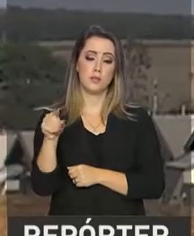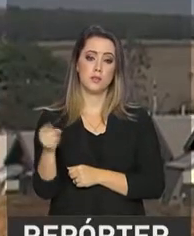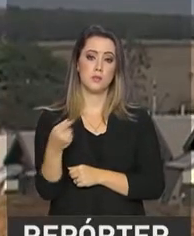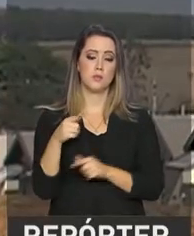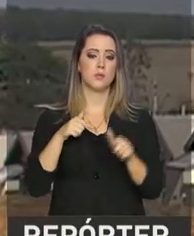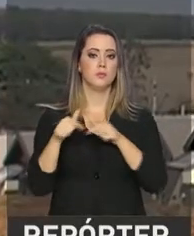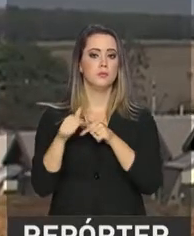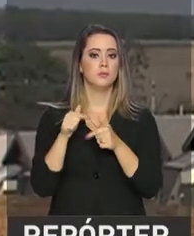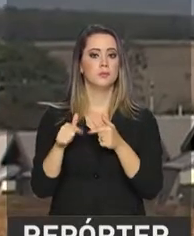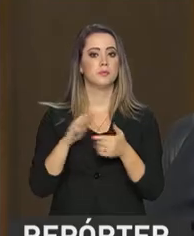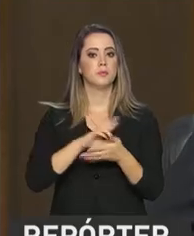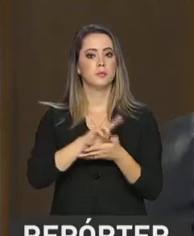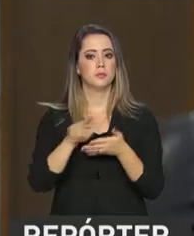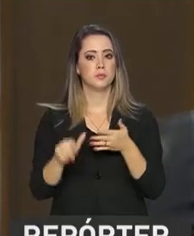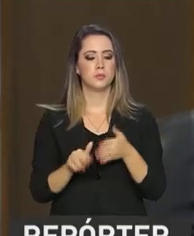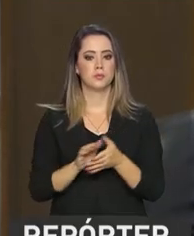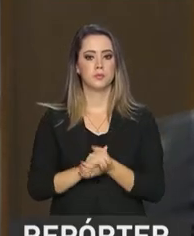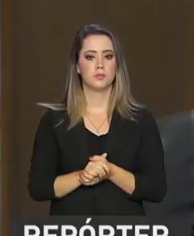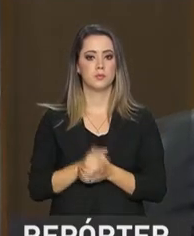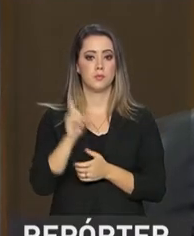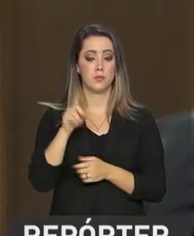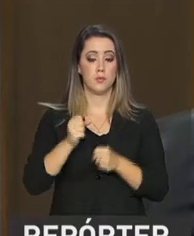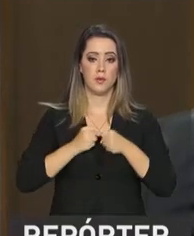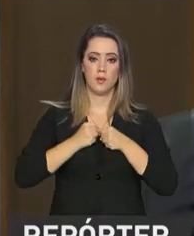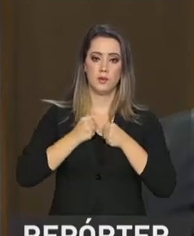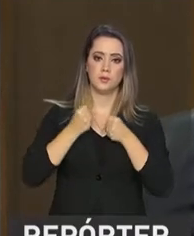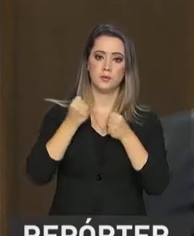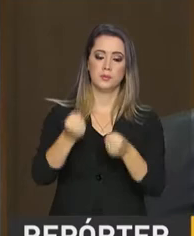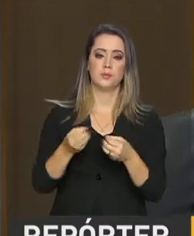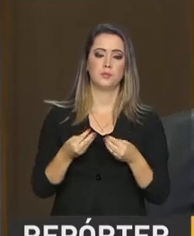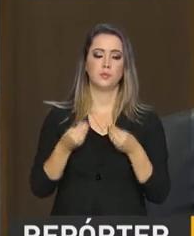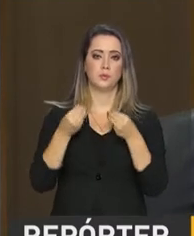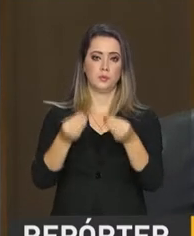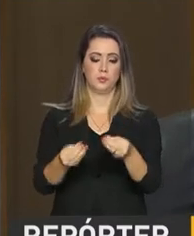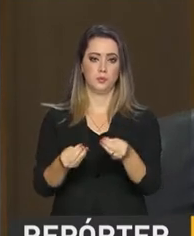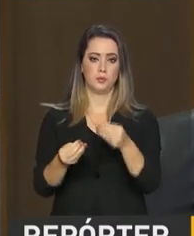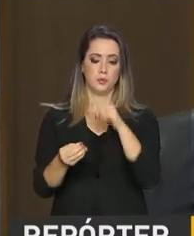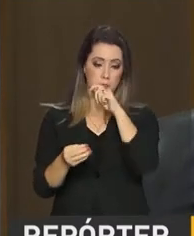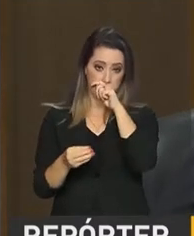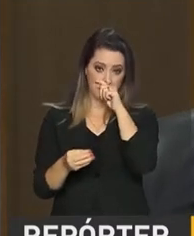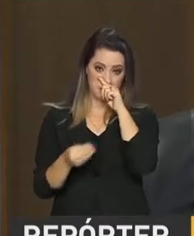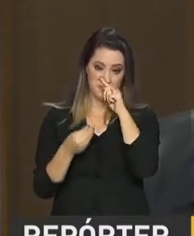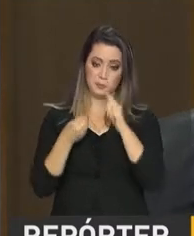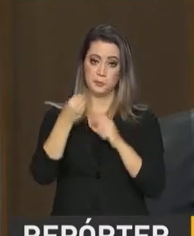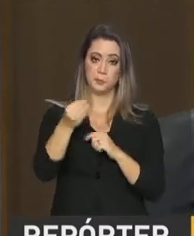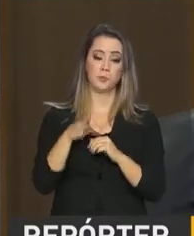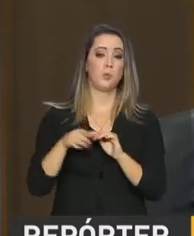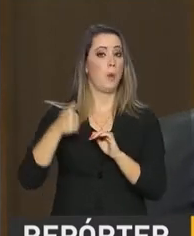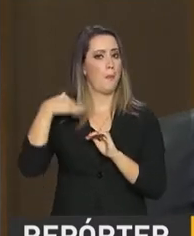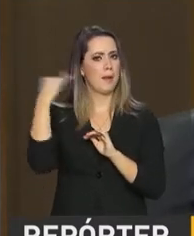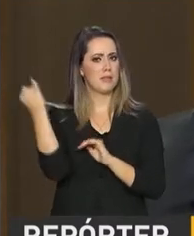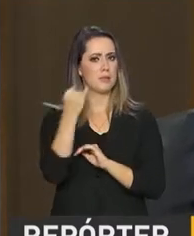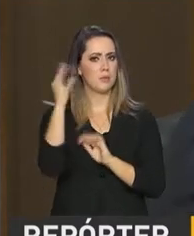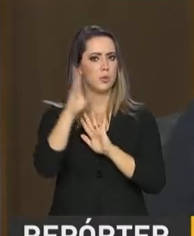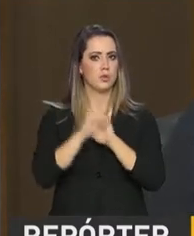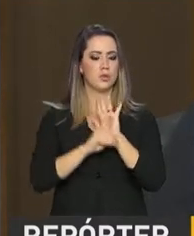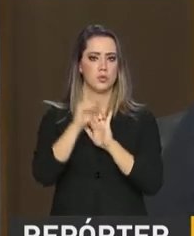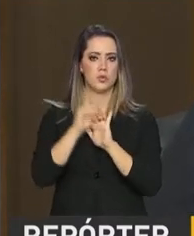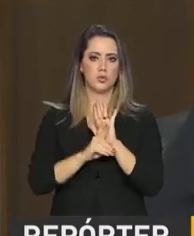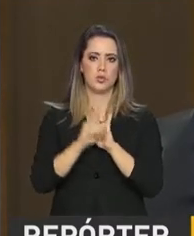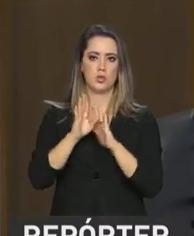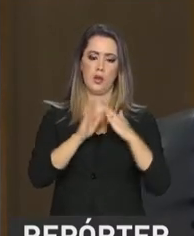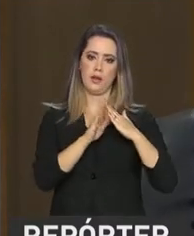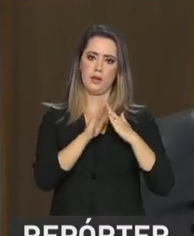diretos e indiretos é o esforço não só de garantir o mais importante dos direitos do cidadão tenho direito